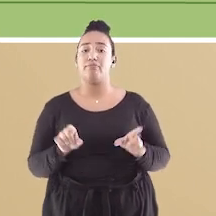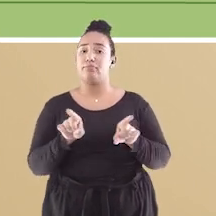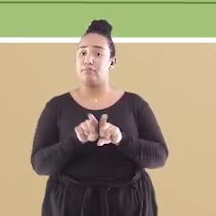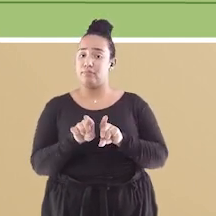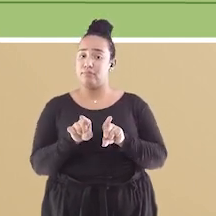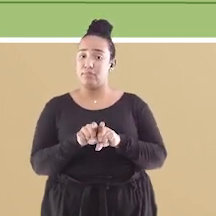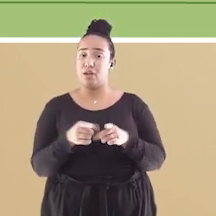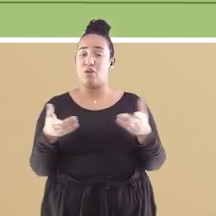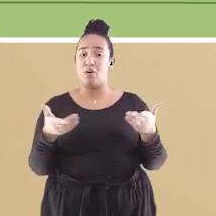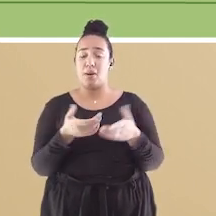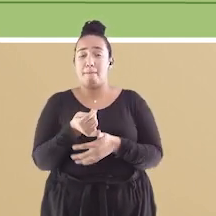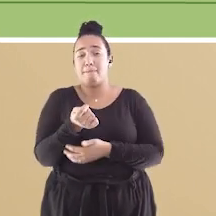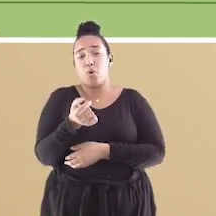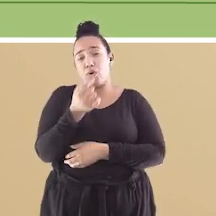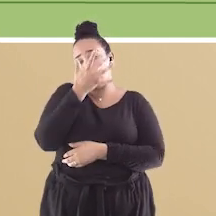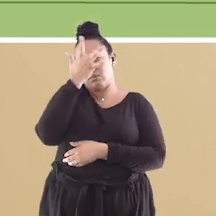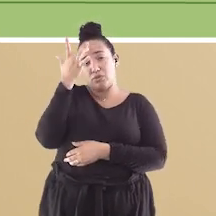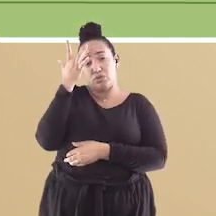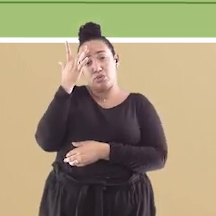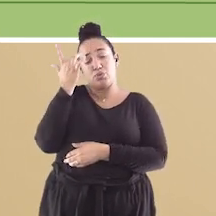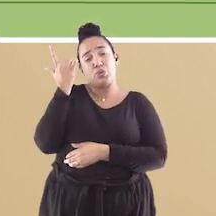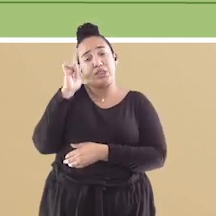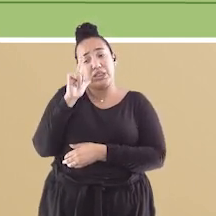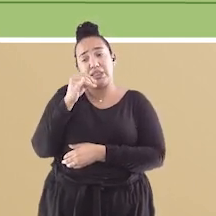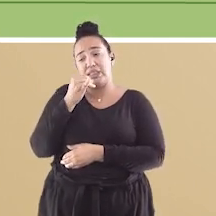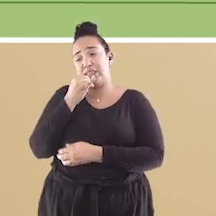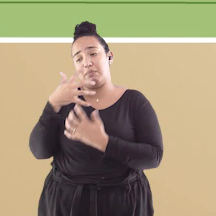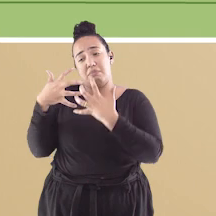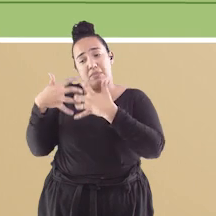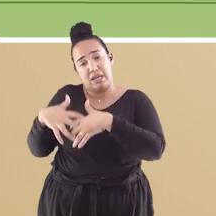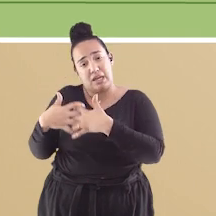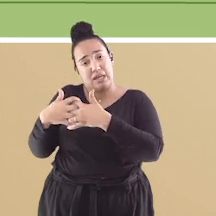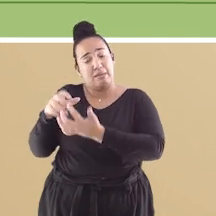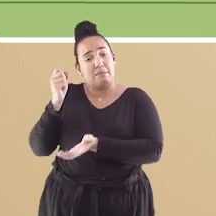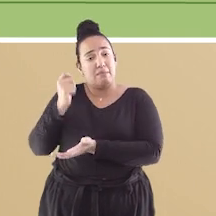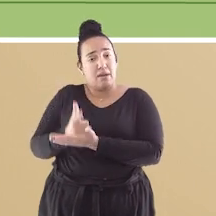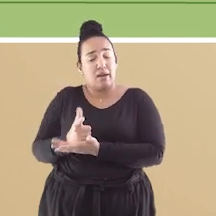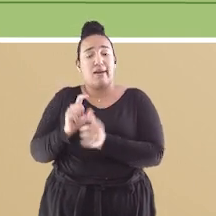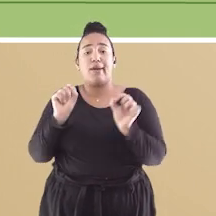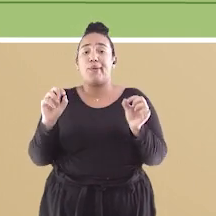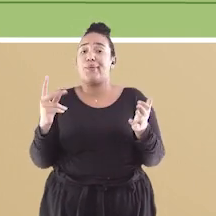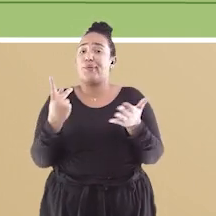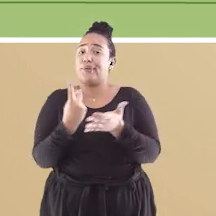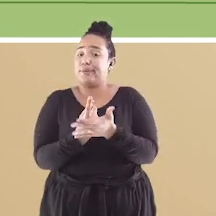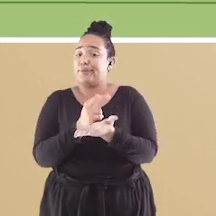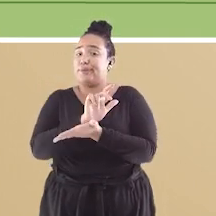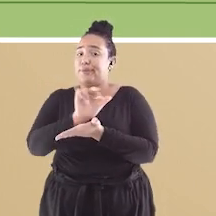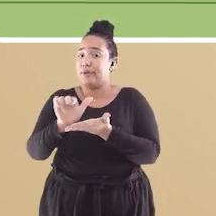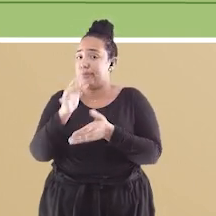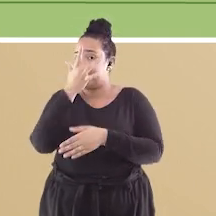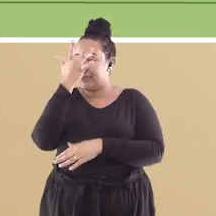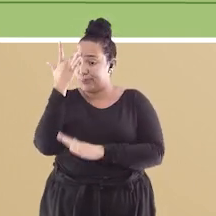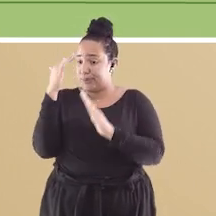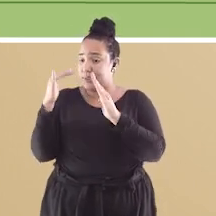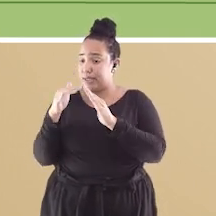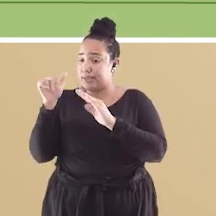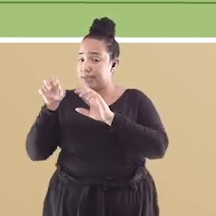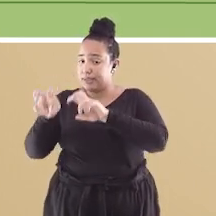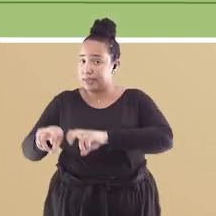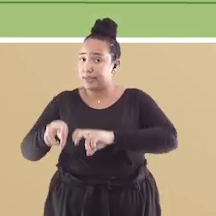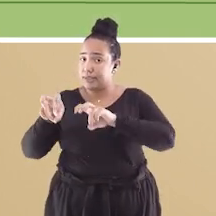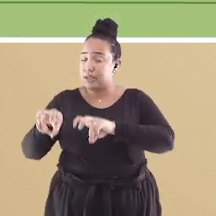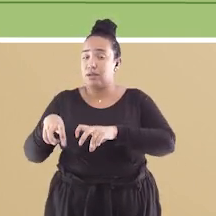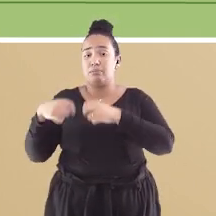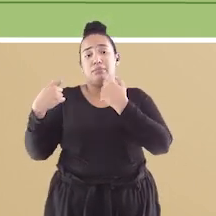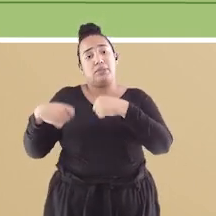para poucos que podiam arcar com os custos delas, desabrigando assim muitas pessoas que viviam do campo